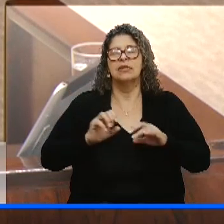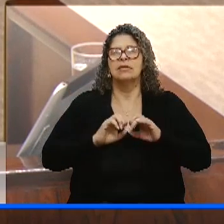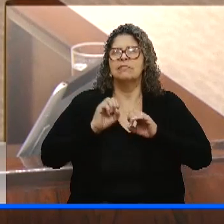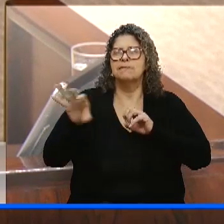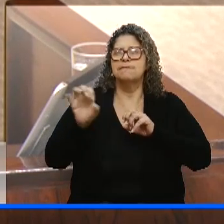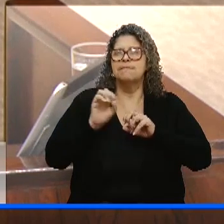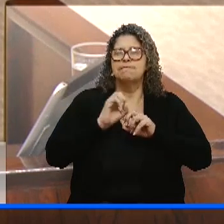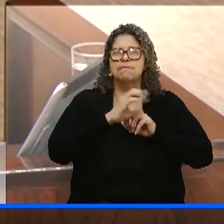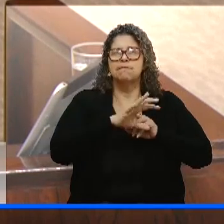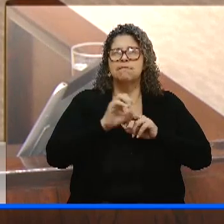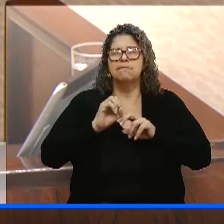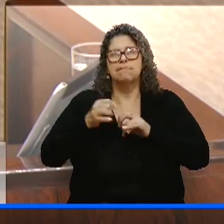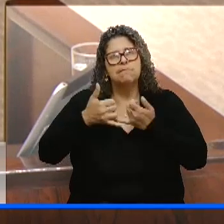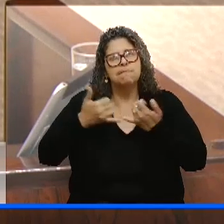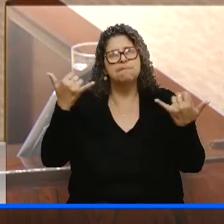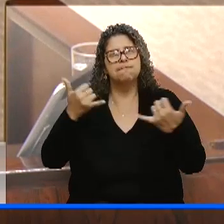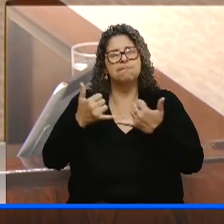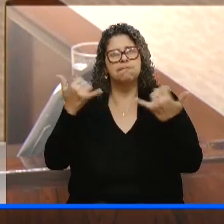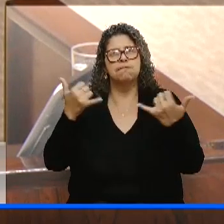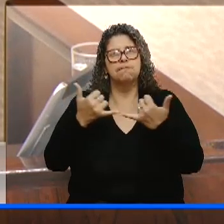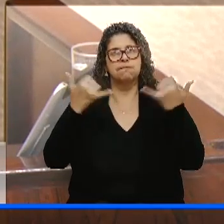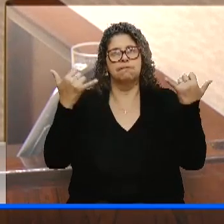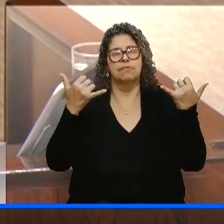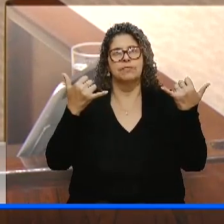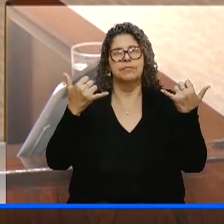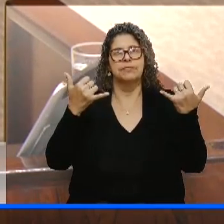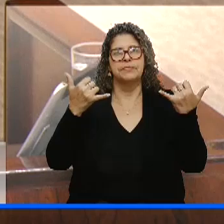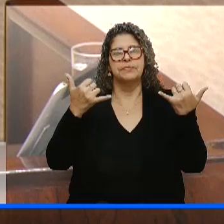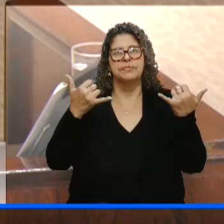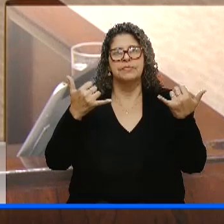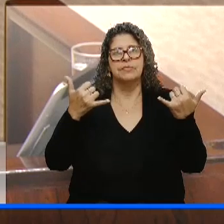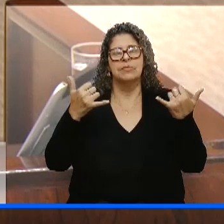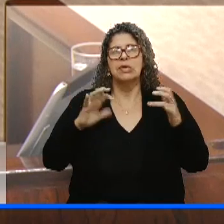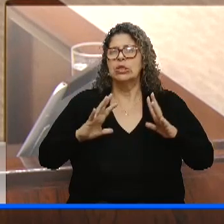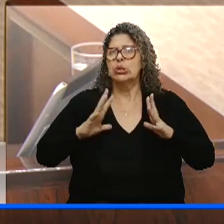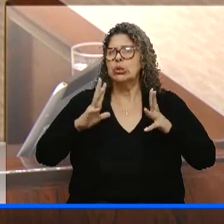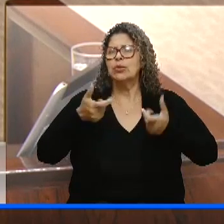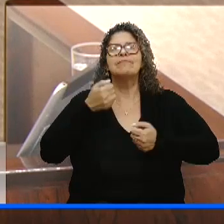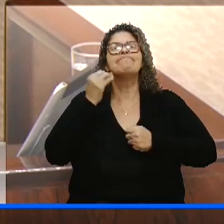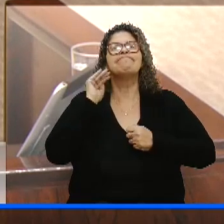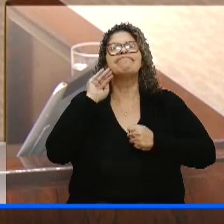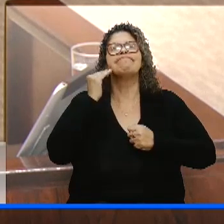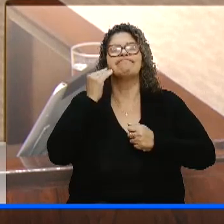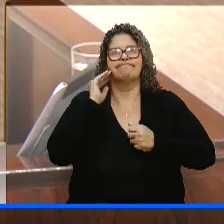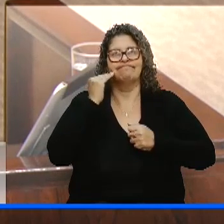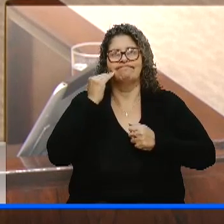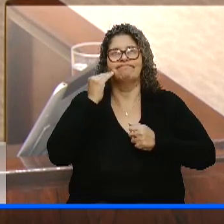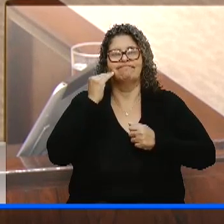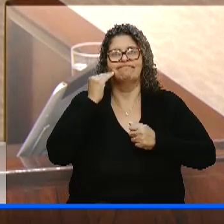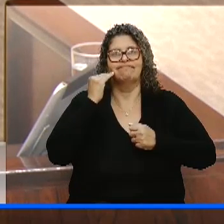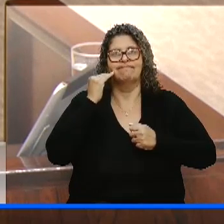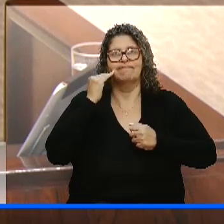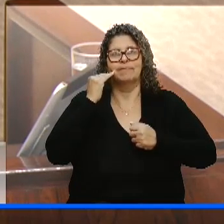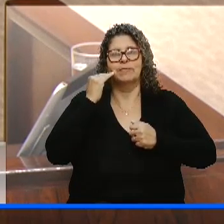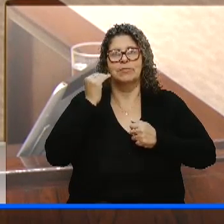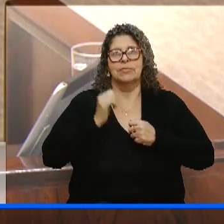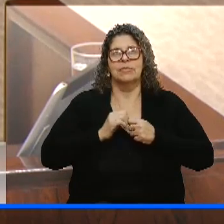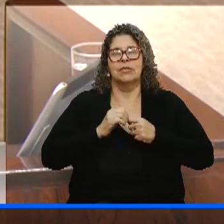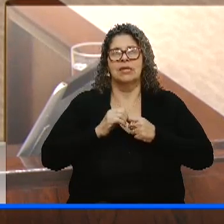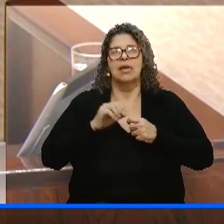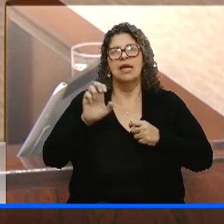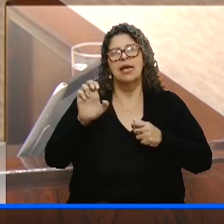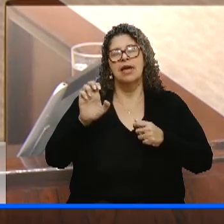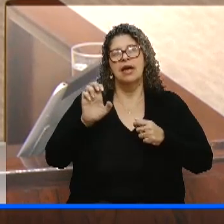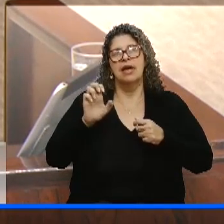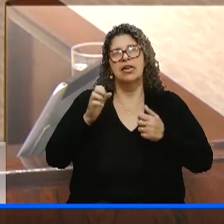de energia para que todos possam entender a geração distribuída de energia